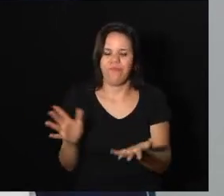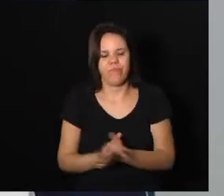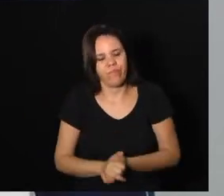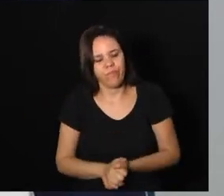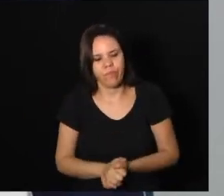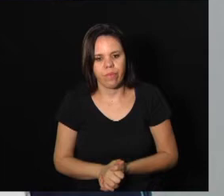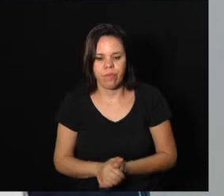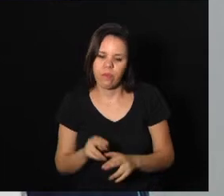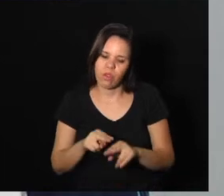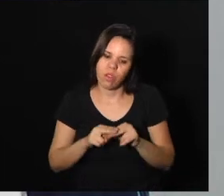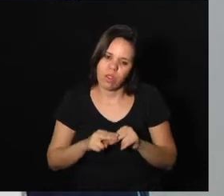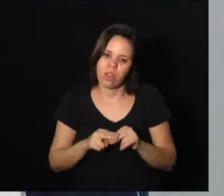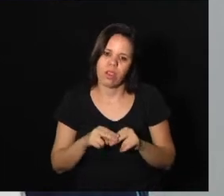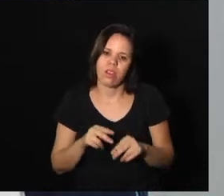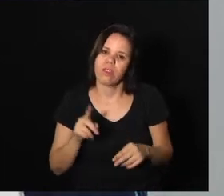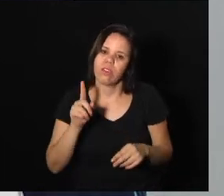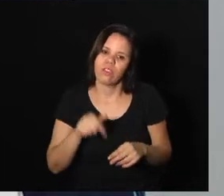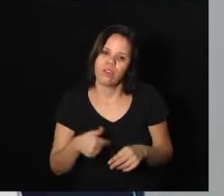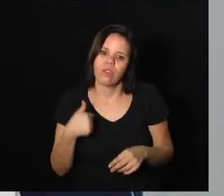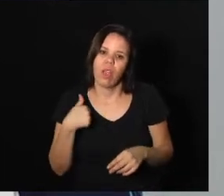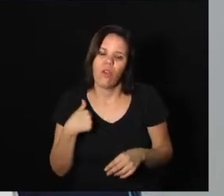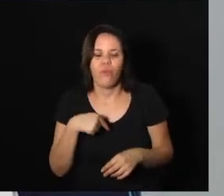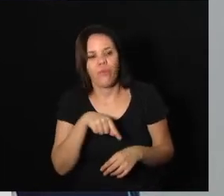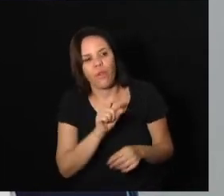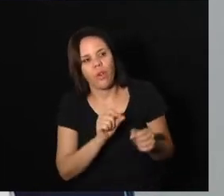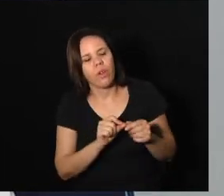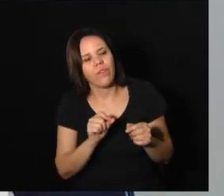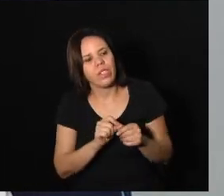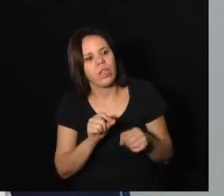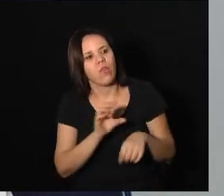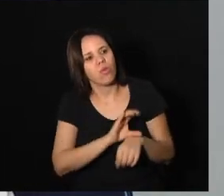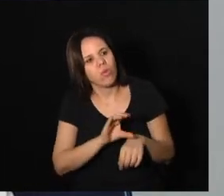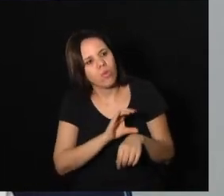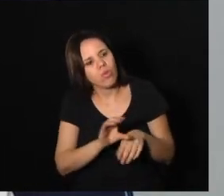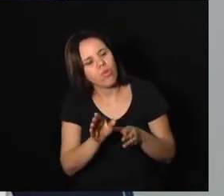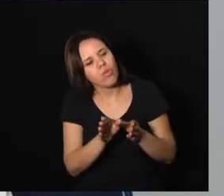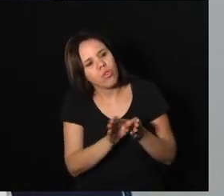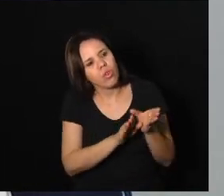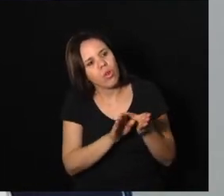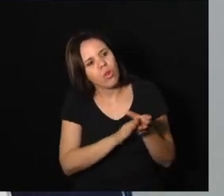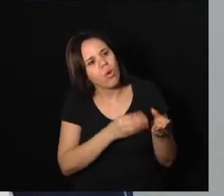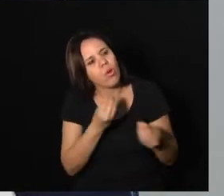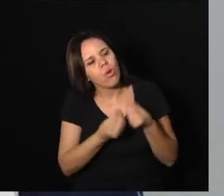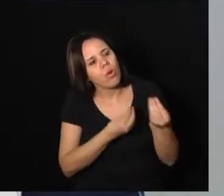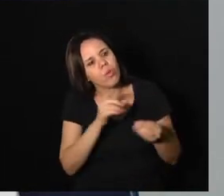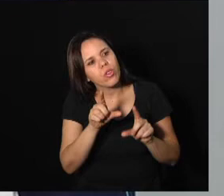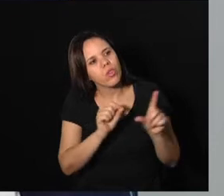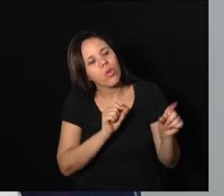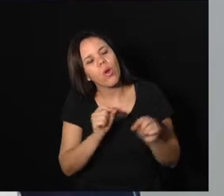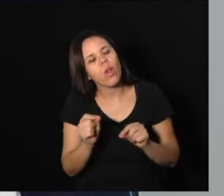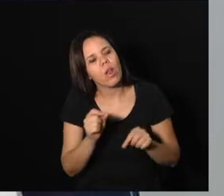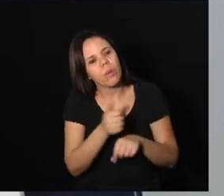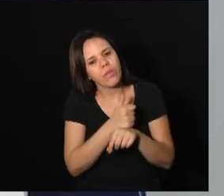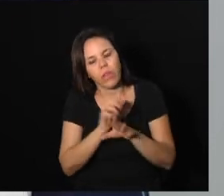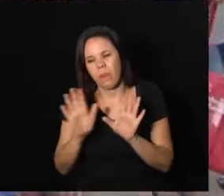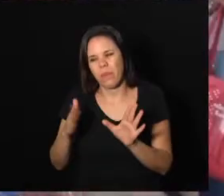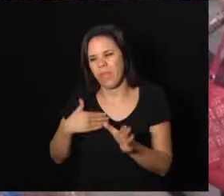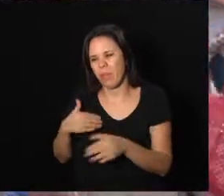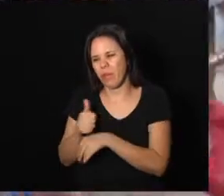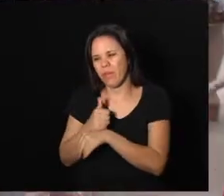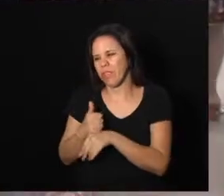E aí, por causa disso, eu fui fazer orientação profissional e descobri que a minha profissão não é o que a família me